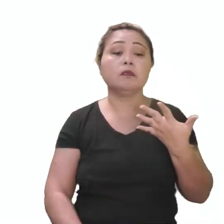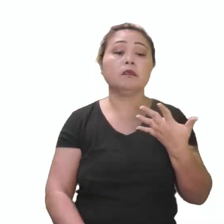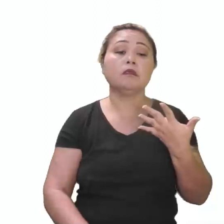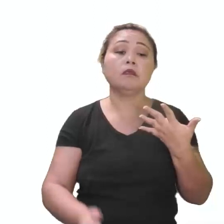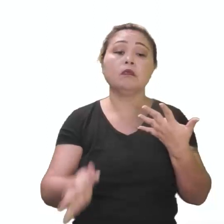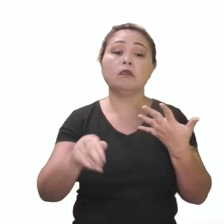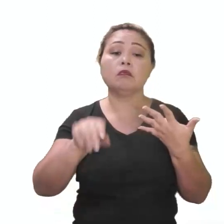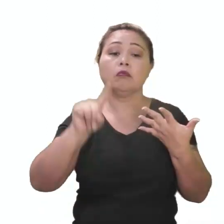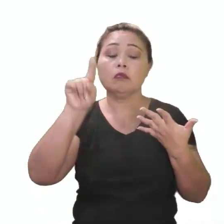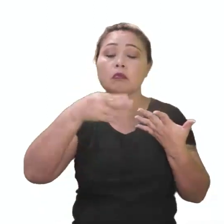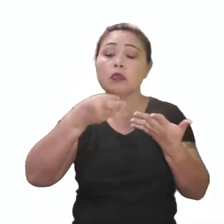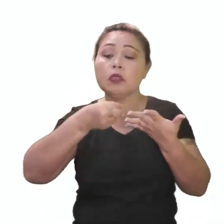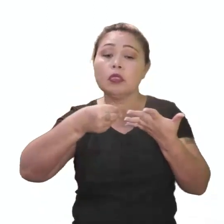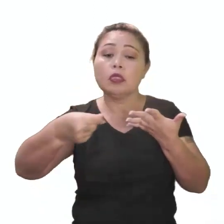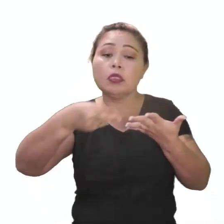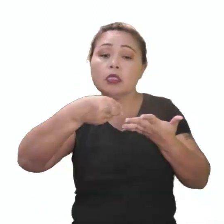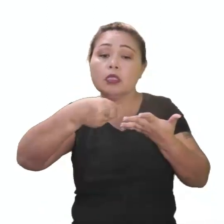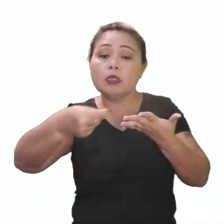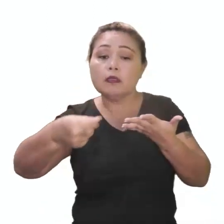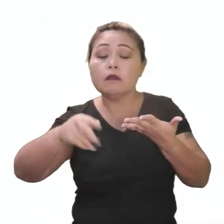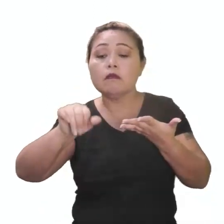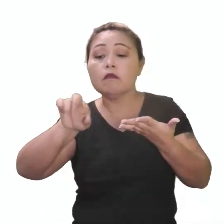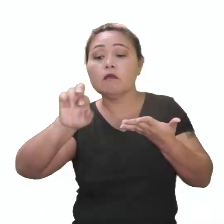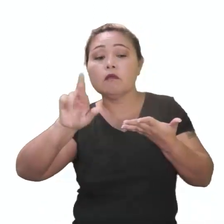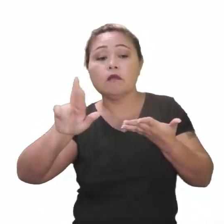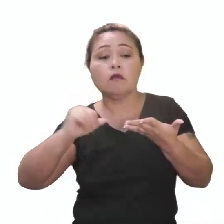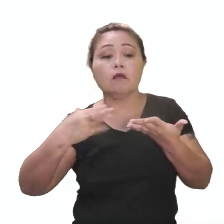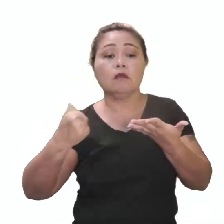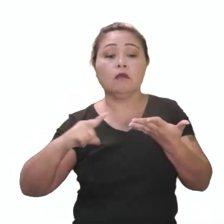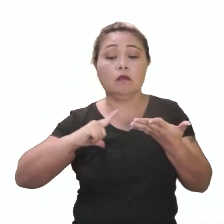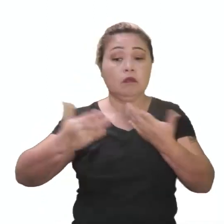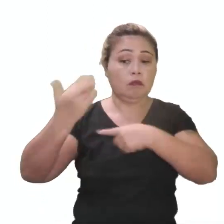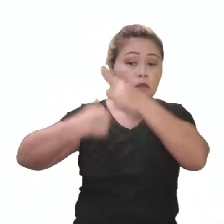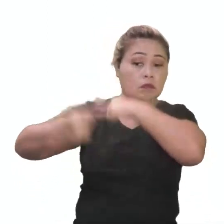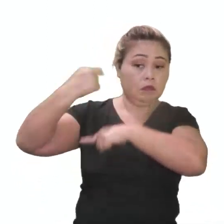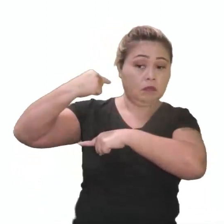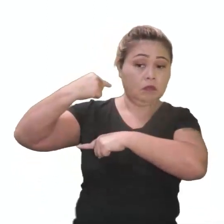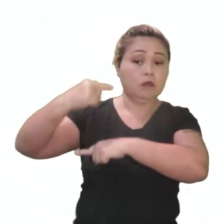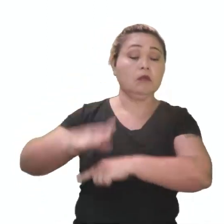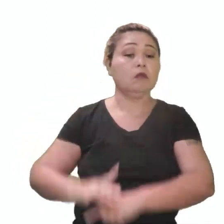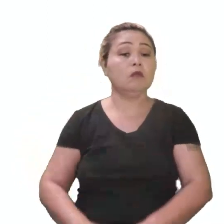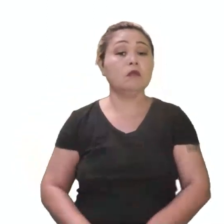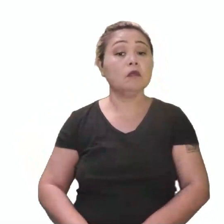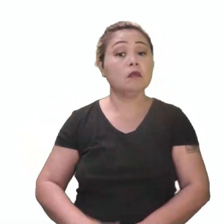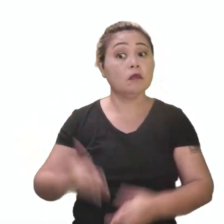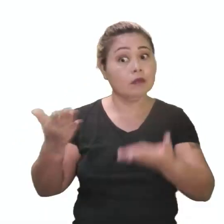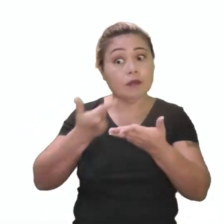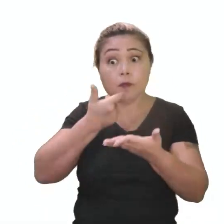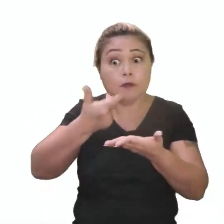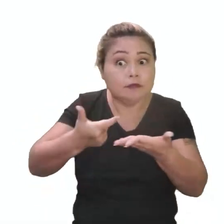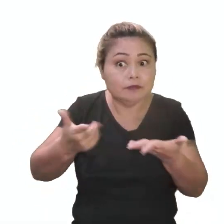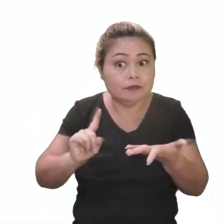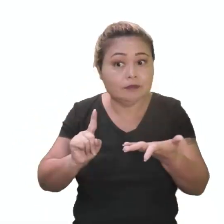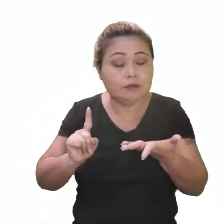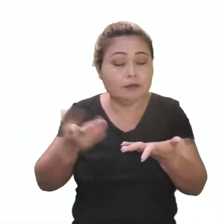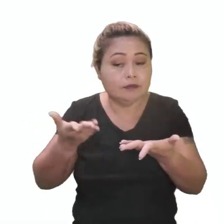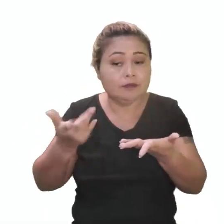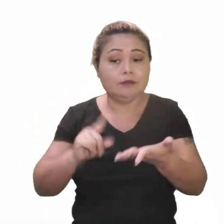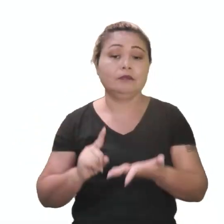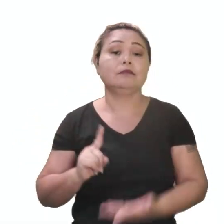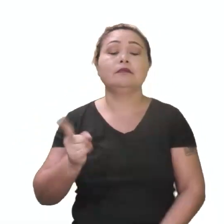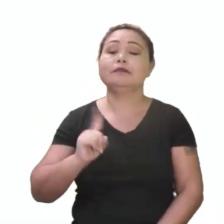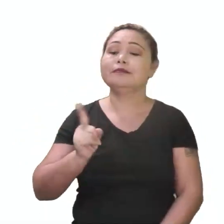primeira. Fósseis são restos ou vestígios de seres que viveram no passado? Não, viveram agora, no recente. Não, no